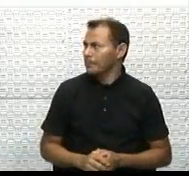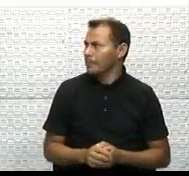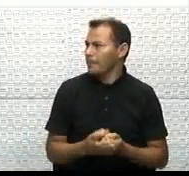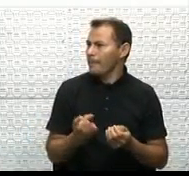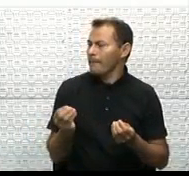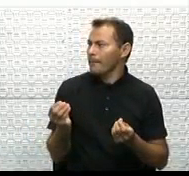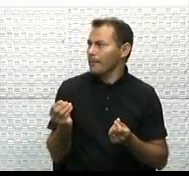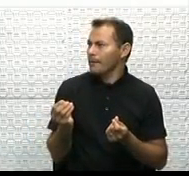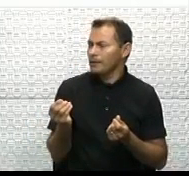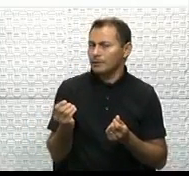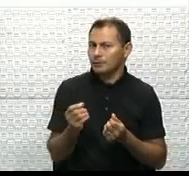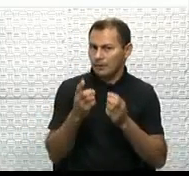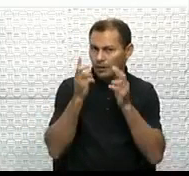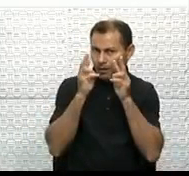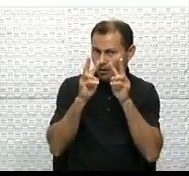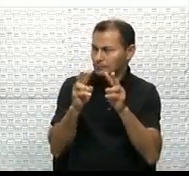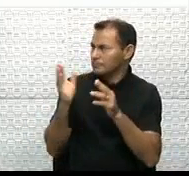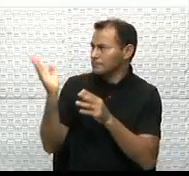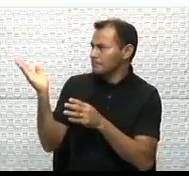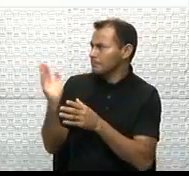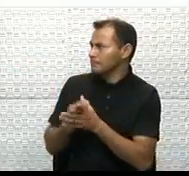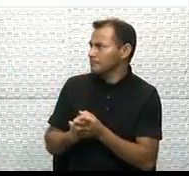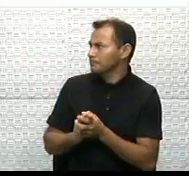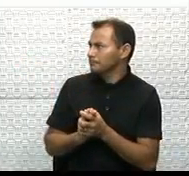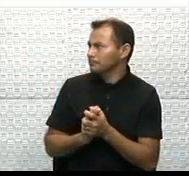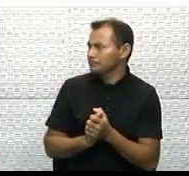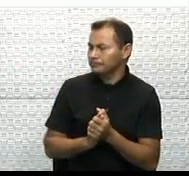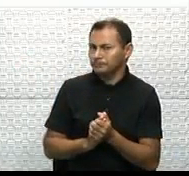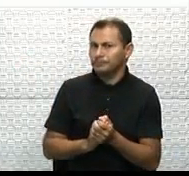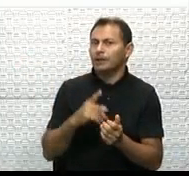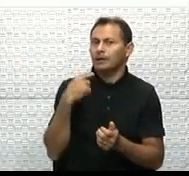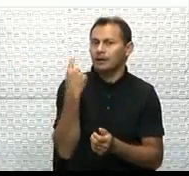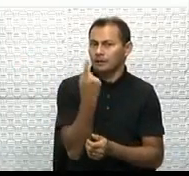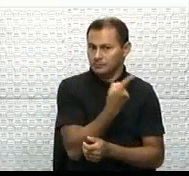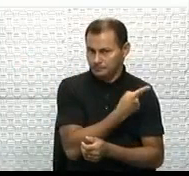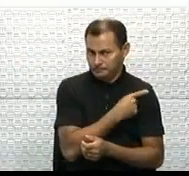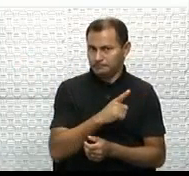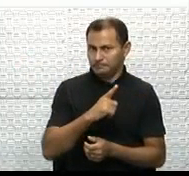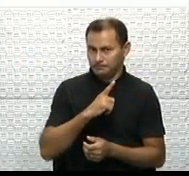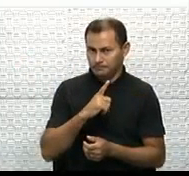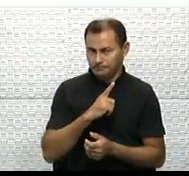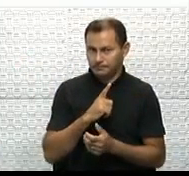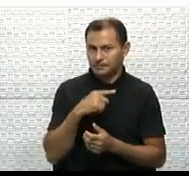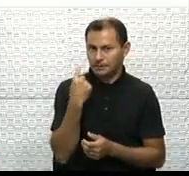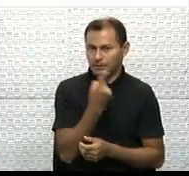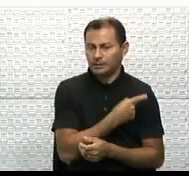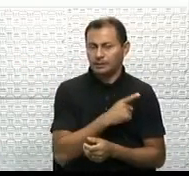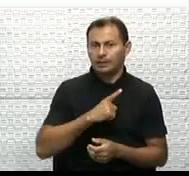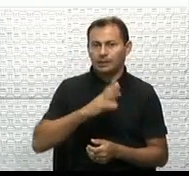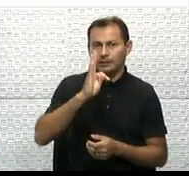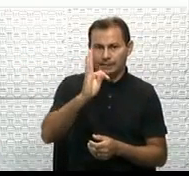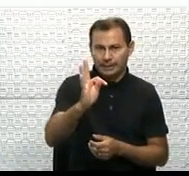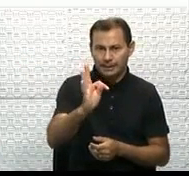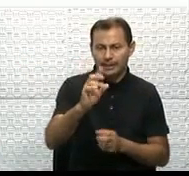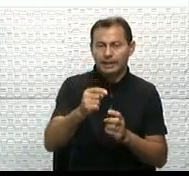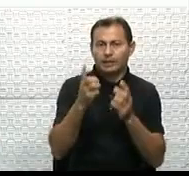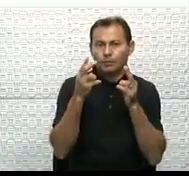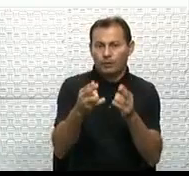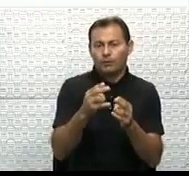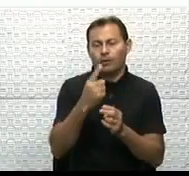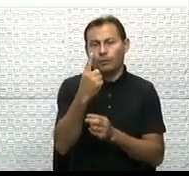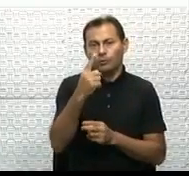Então, vejamos que nós temos que o T ele é